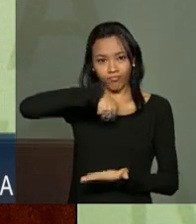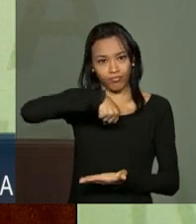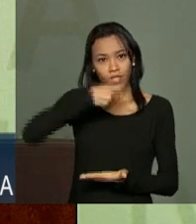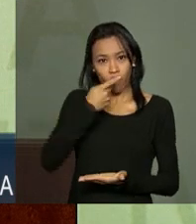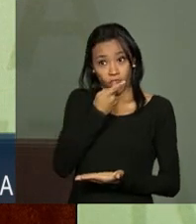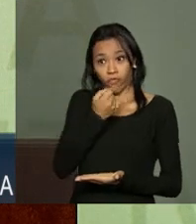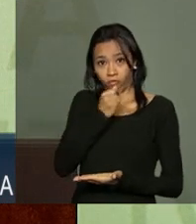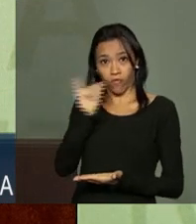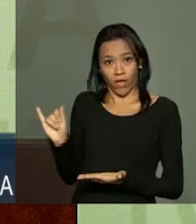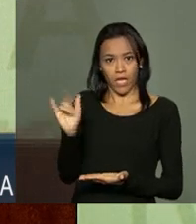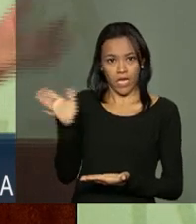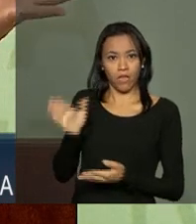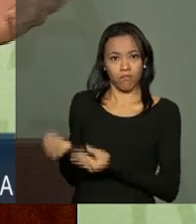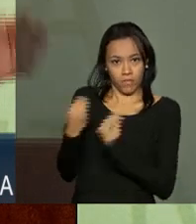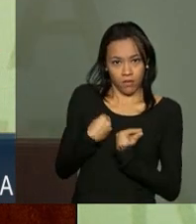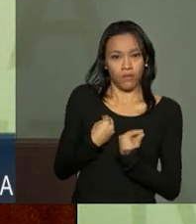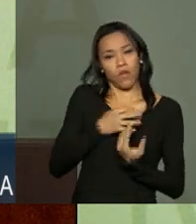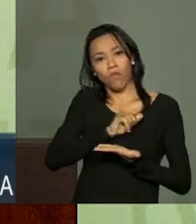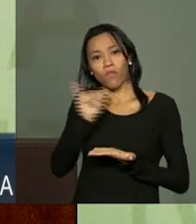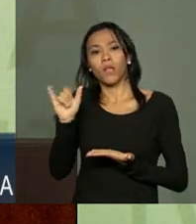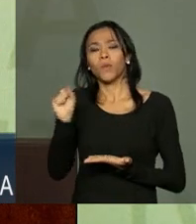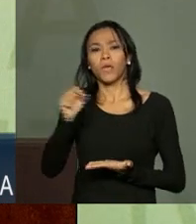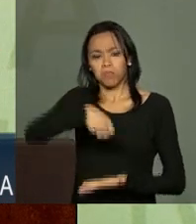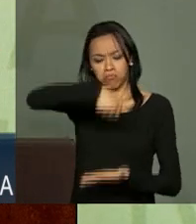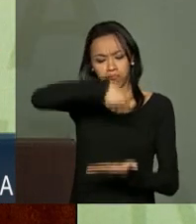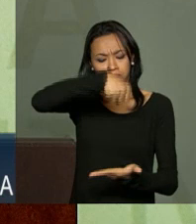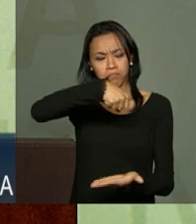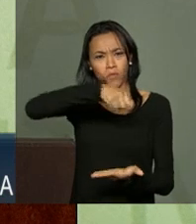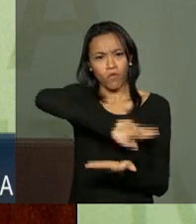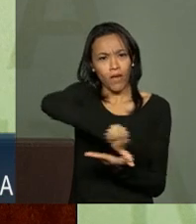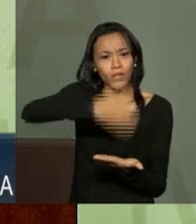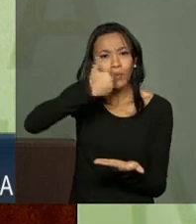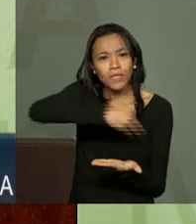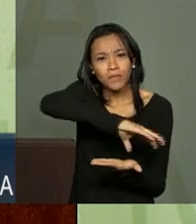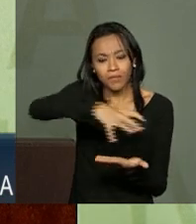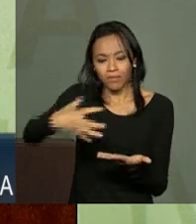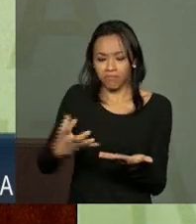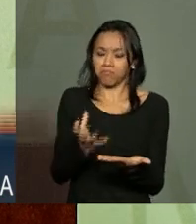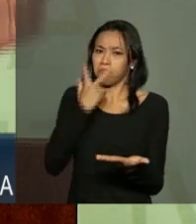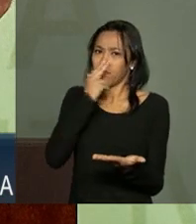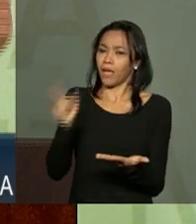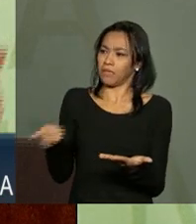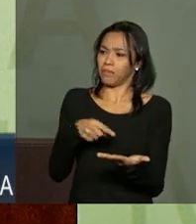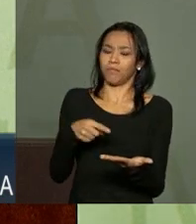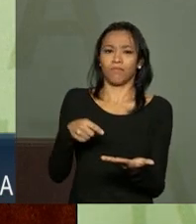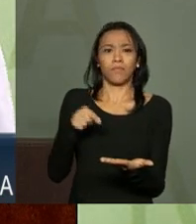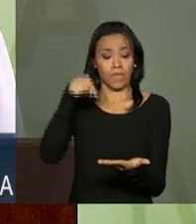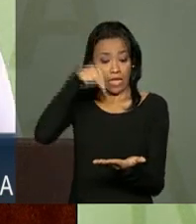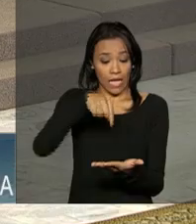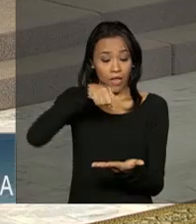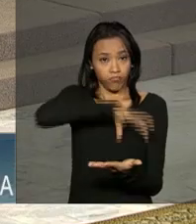do MST que tinha me entregado que eu recebi aquela cesta como um manifesto. Naquela